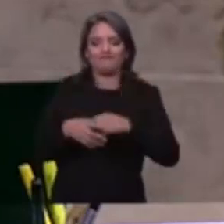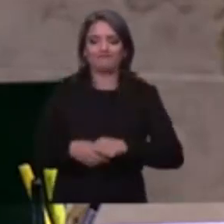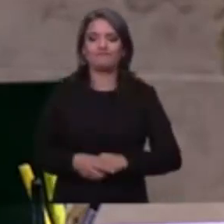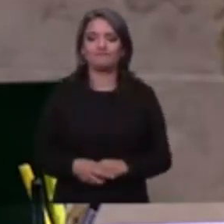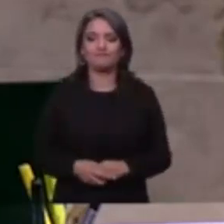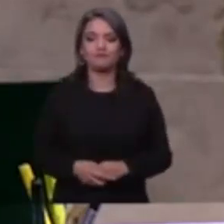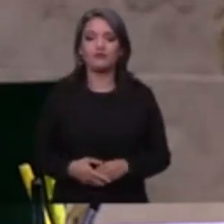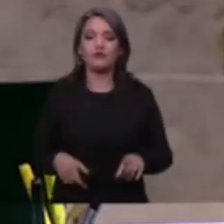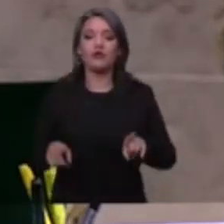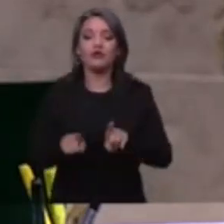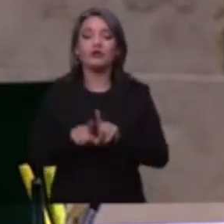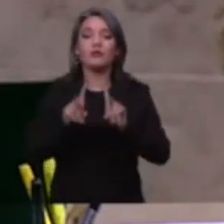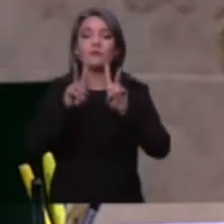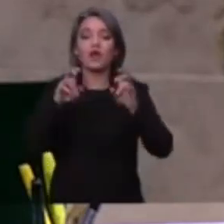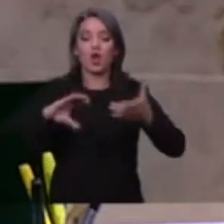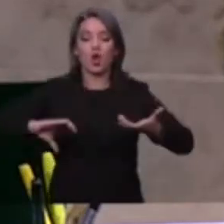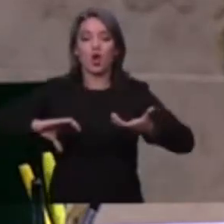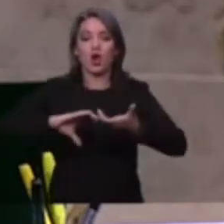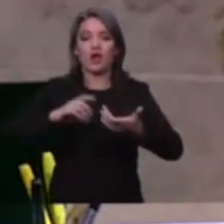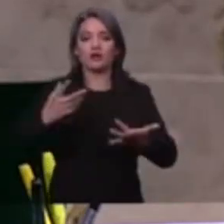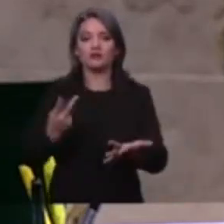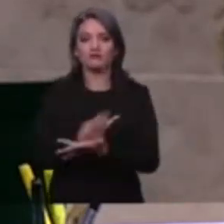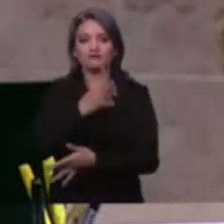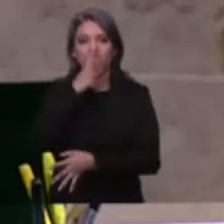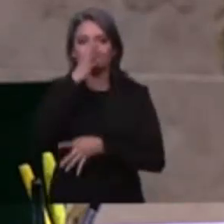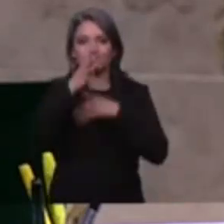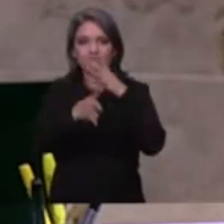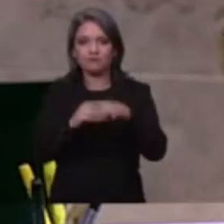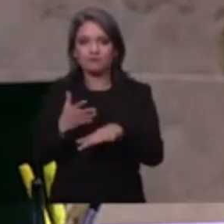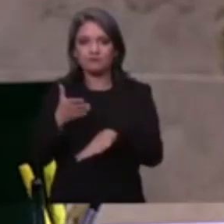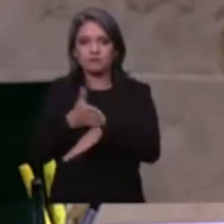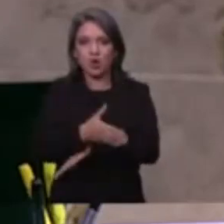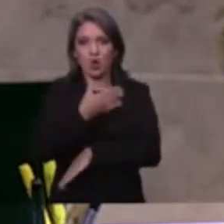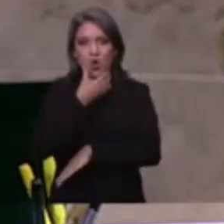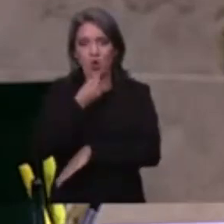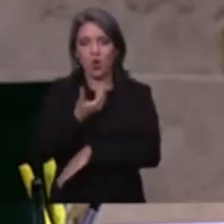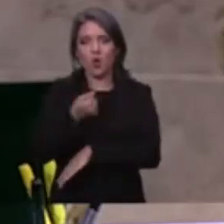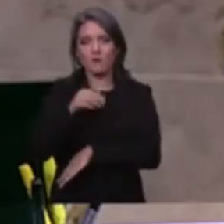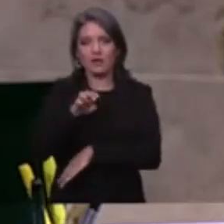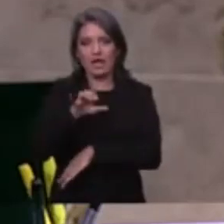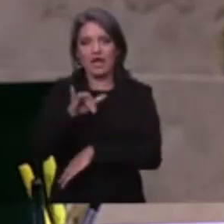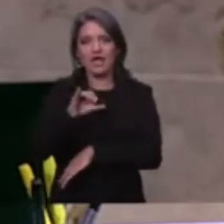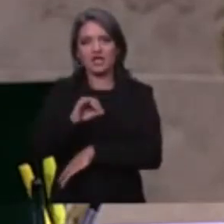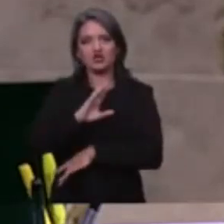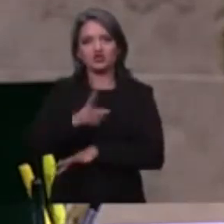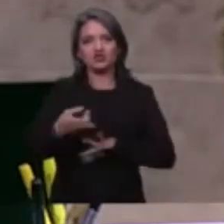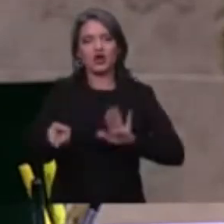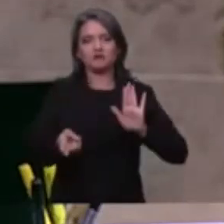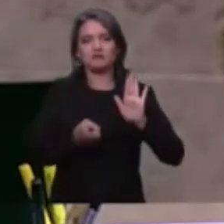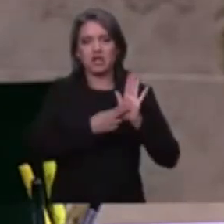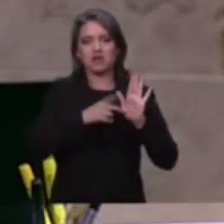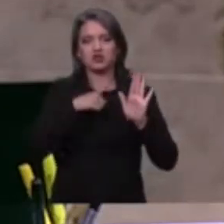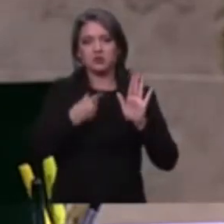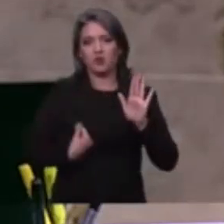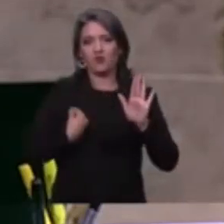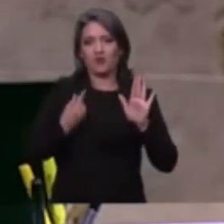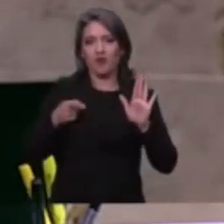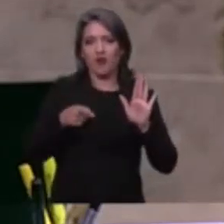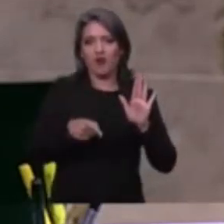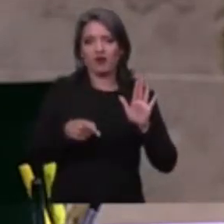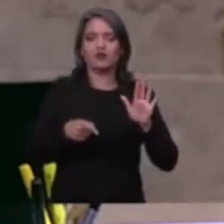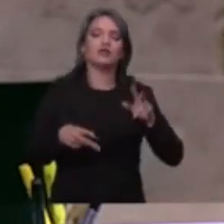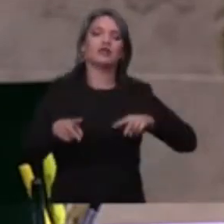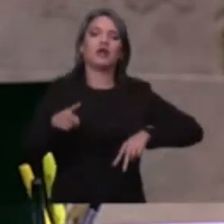Especificamente quanto à invasão ao Congresso Nacional, local em que Aécio confessadamente estava quando foi preso pela